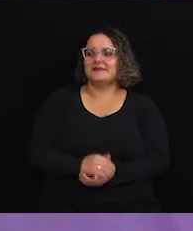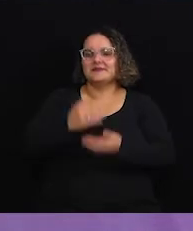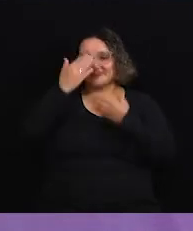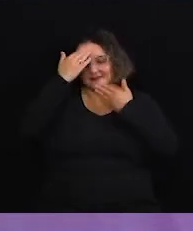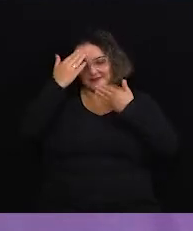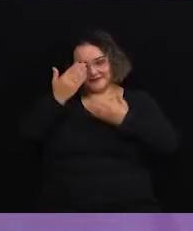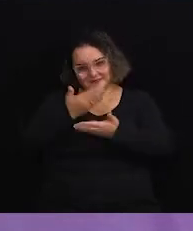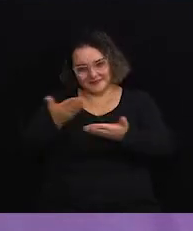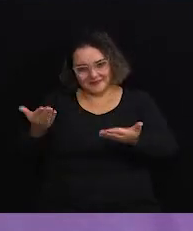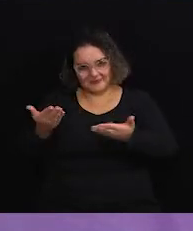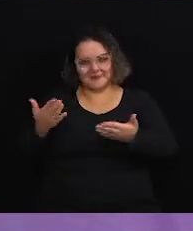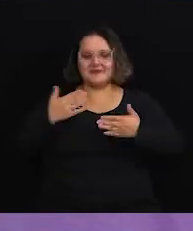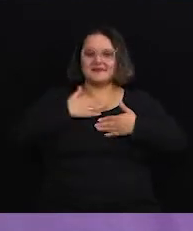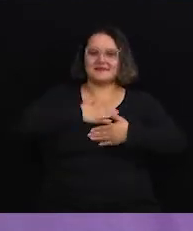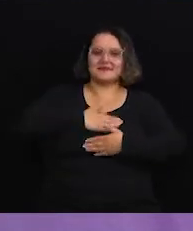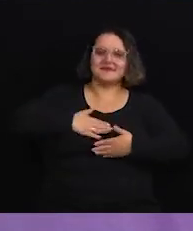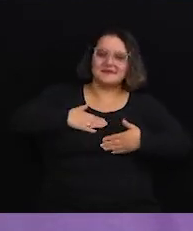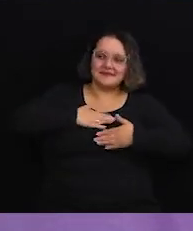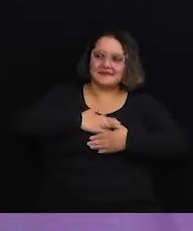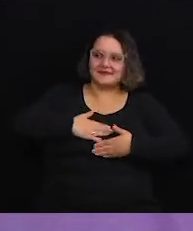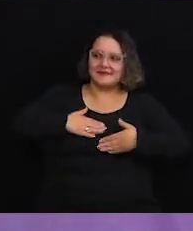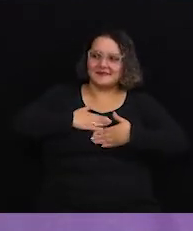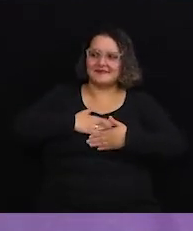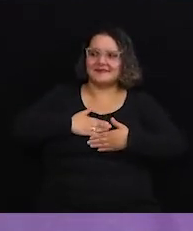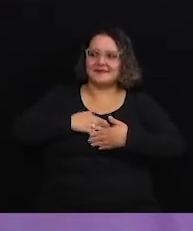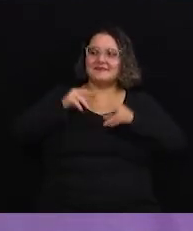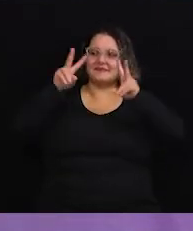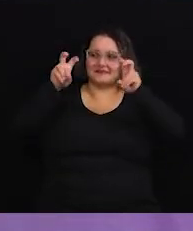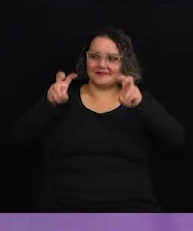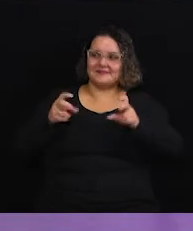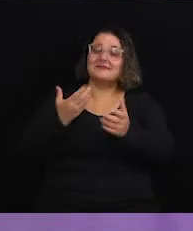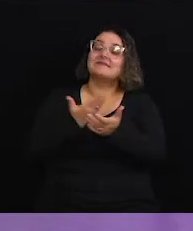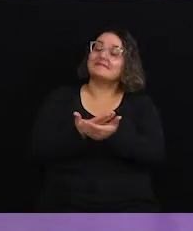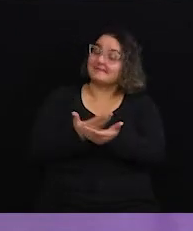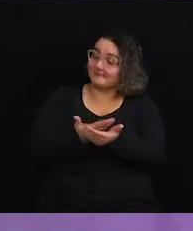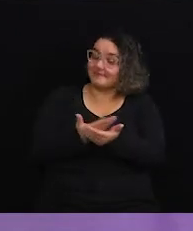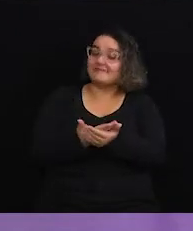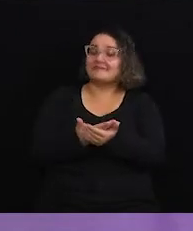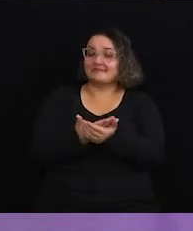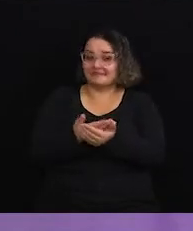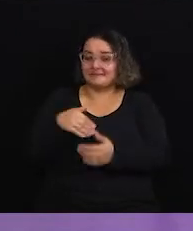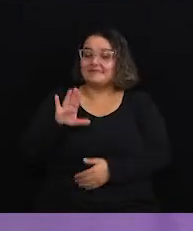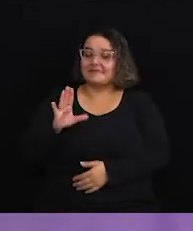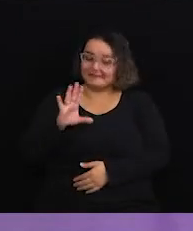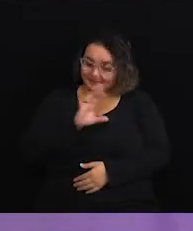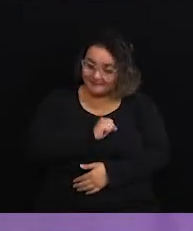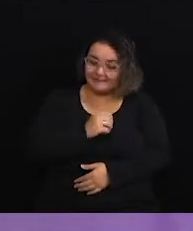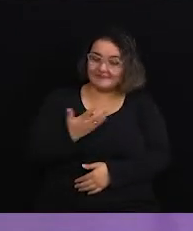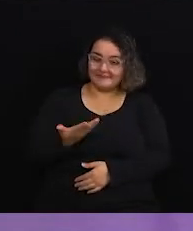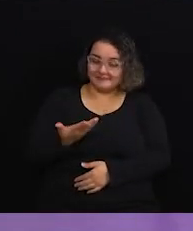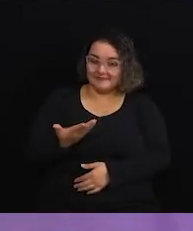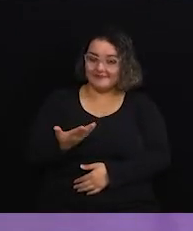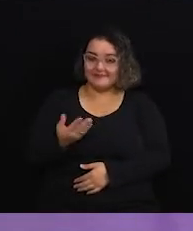Obrigada a vocês. É um prazer estar falando de um tema que eu estudo bastante e gosto muito de tentar poder ajudar